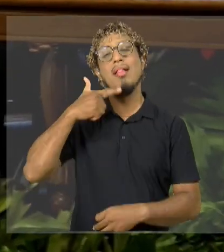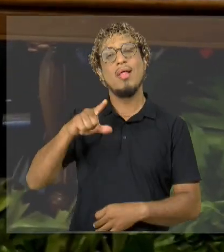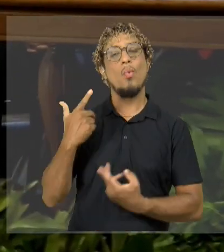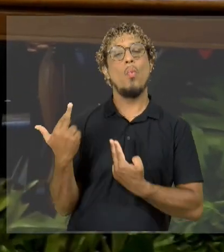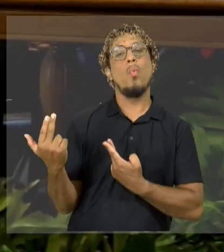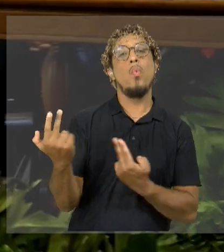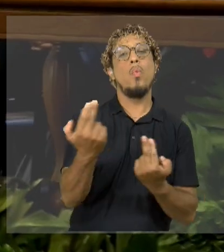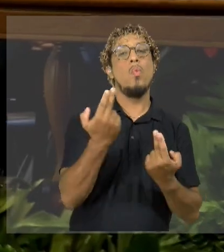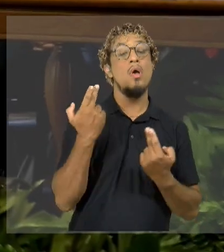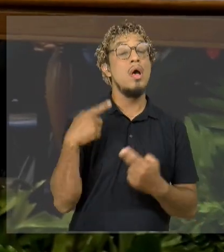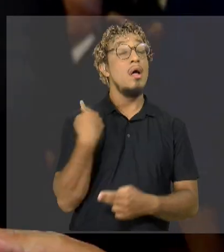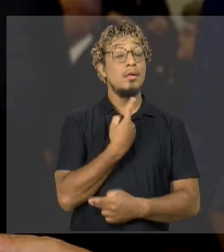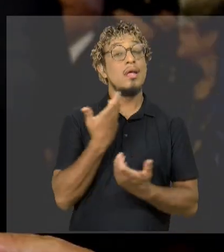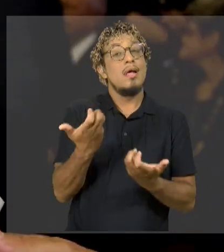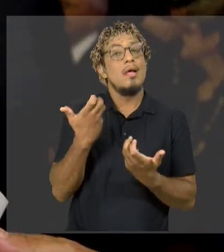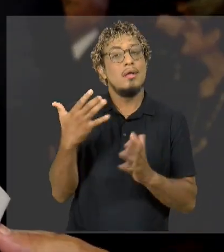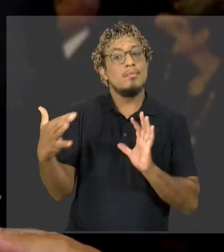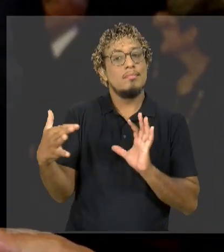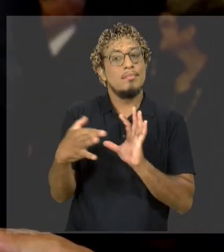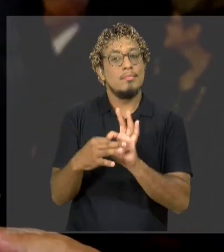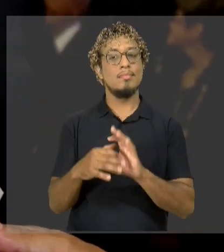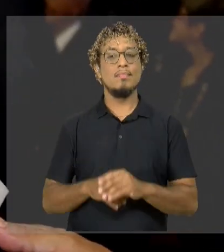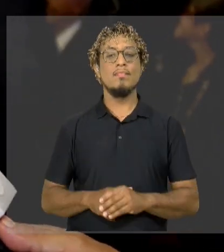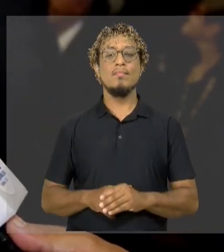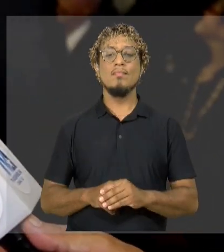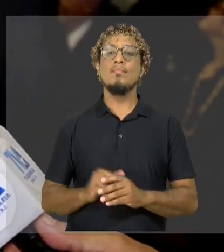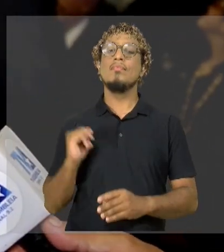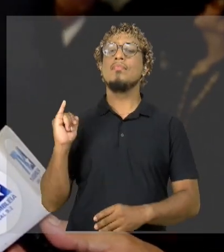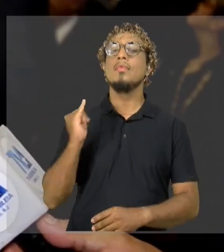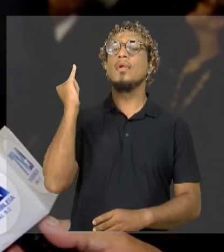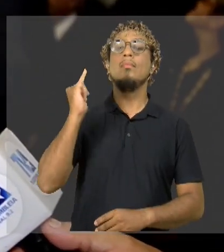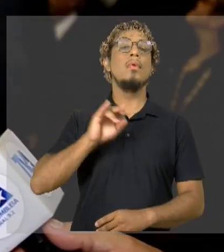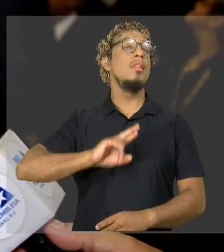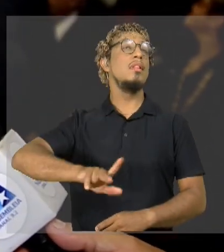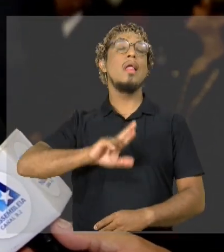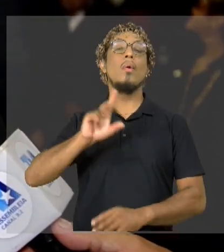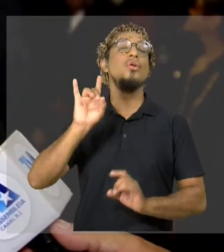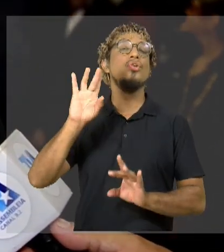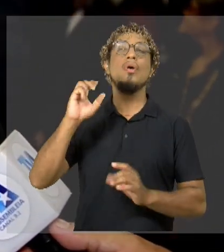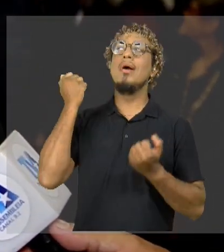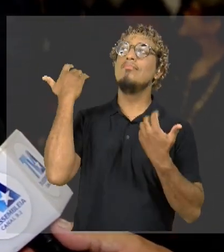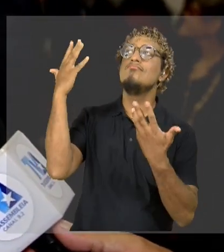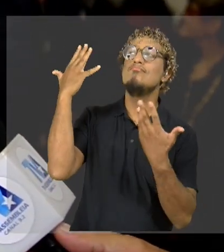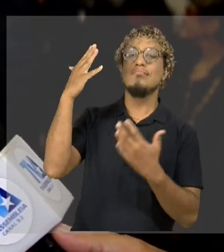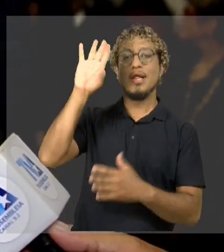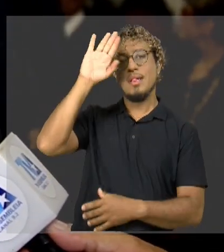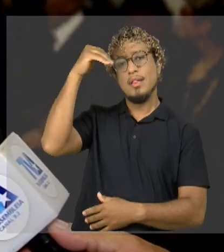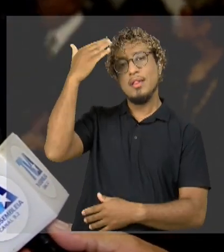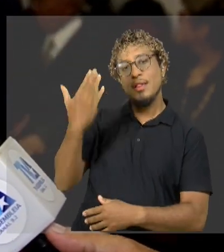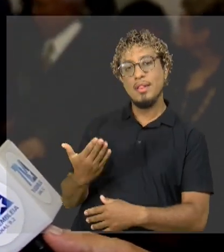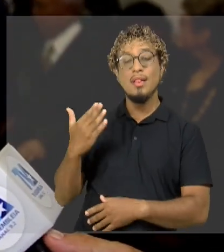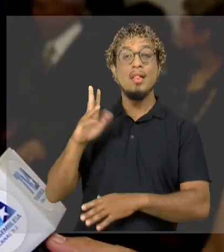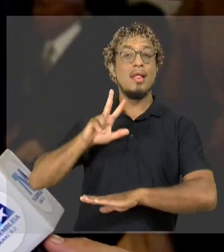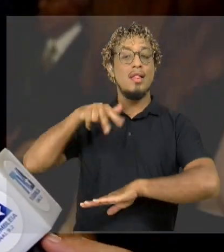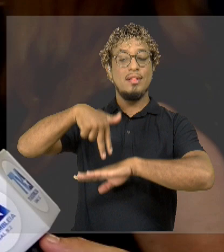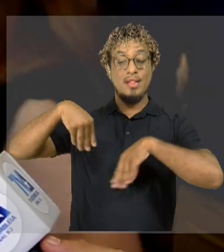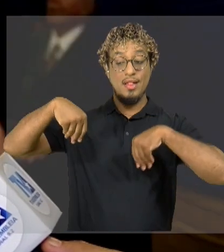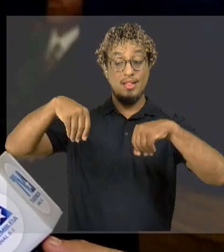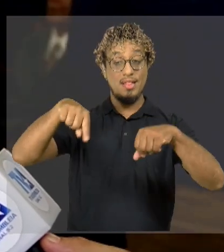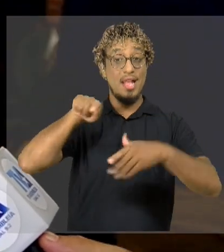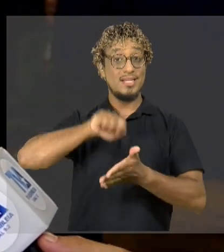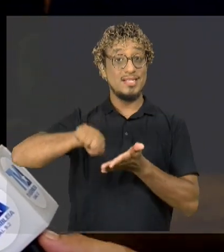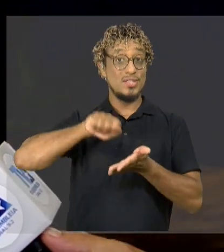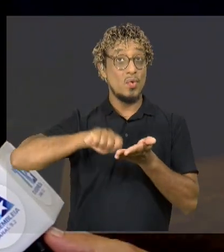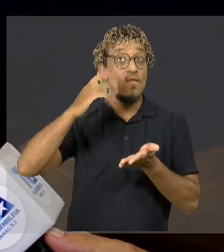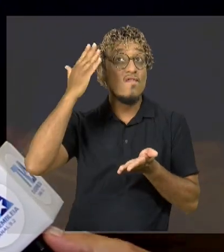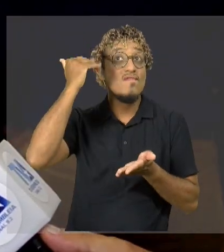nós queríamos, então, nos aproximar. A importância não é só louvarmos, valorizarmos a língua na terra dos maiores escritores do